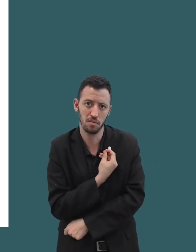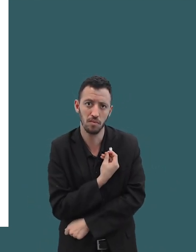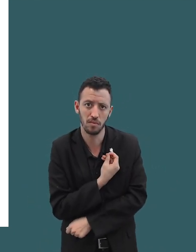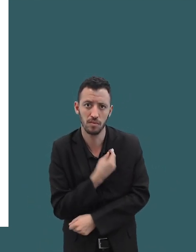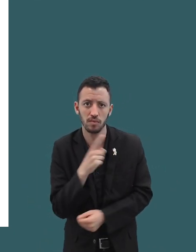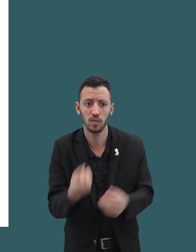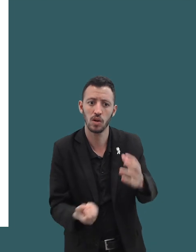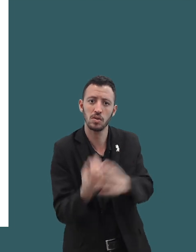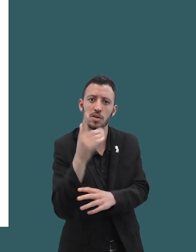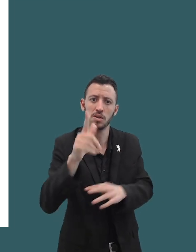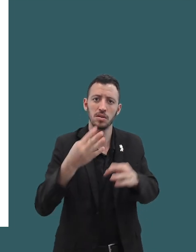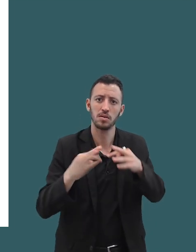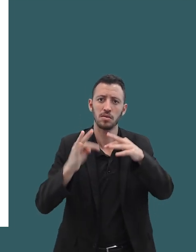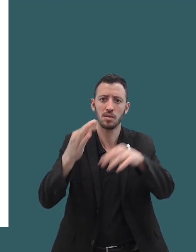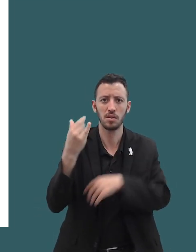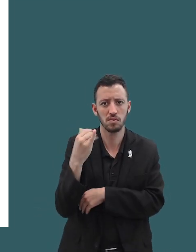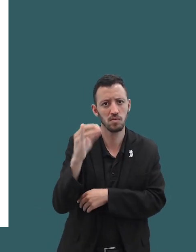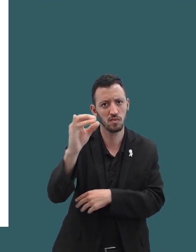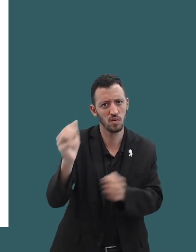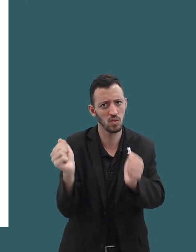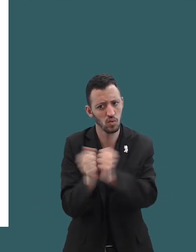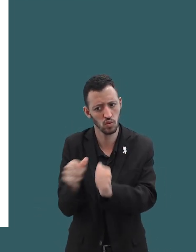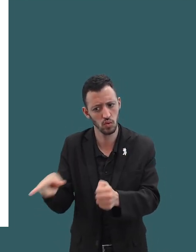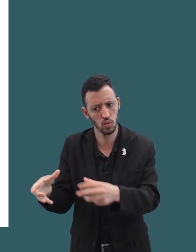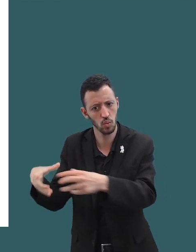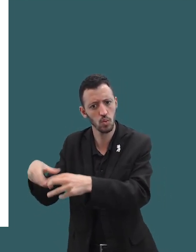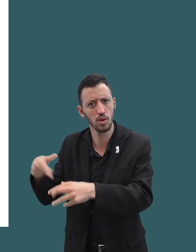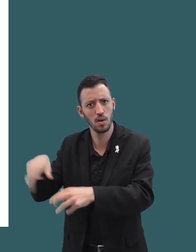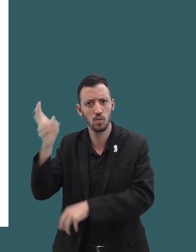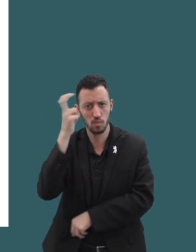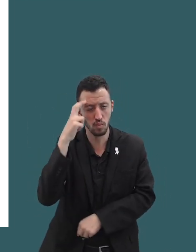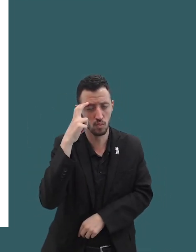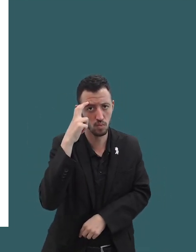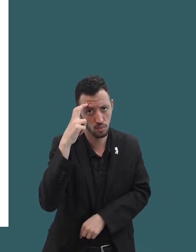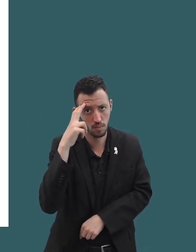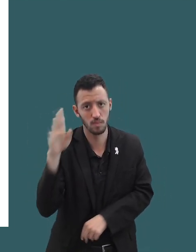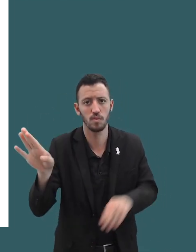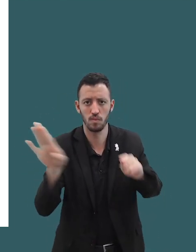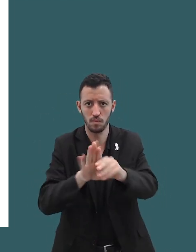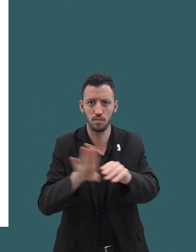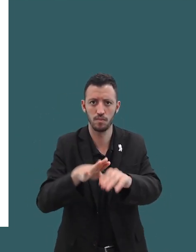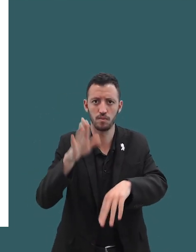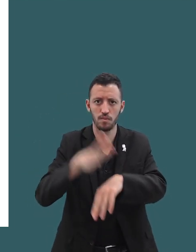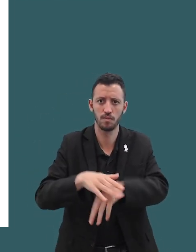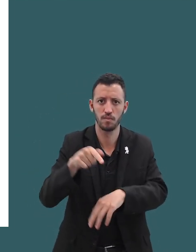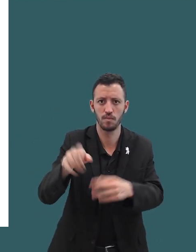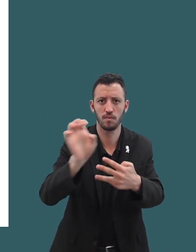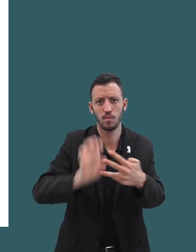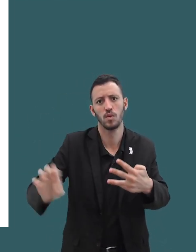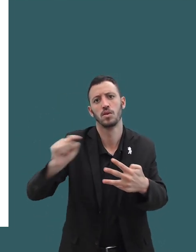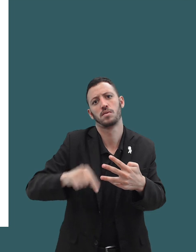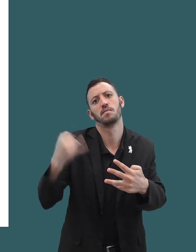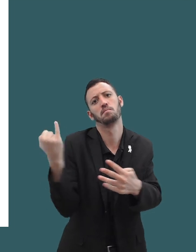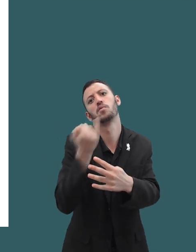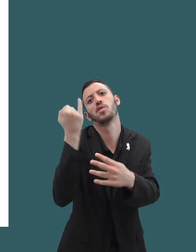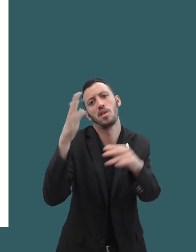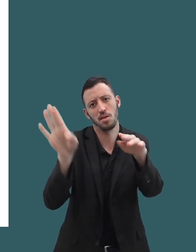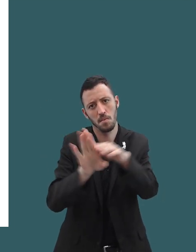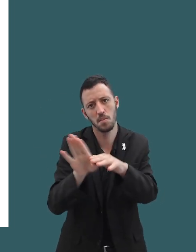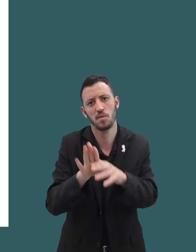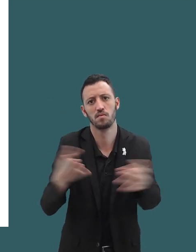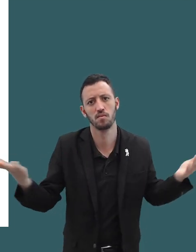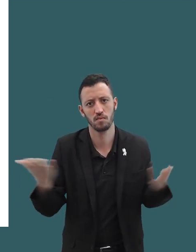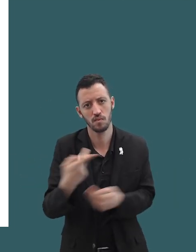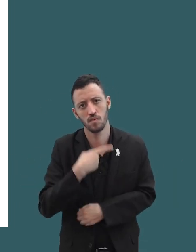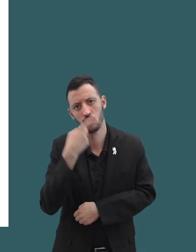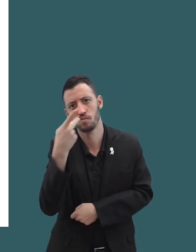Além de gerar tecnologia, é a ciência parte da cultura? Então, aí é também um eixo fundamental. E aí,